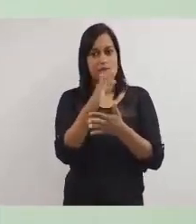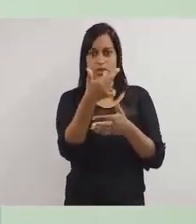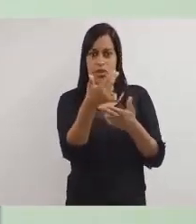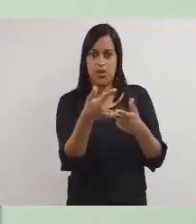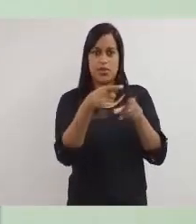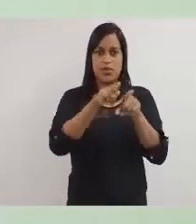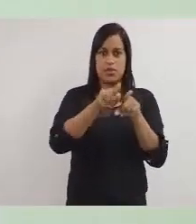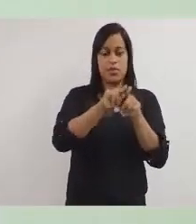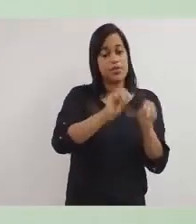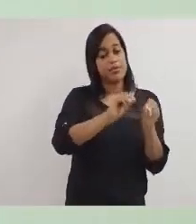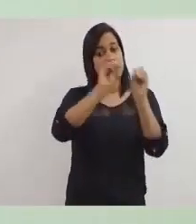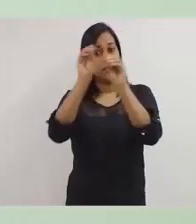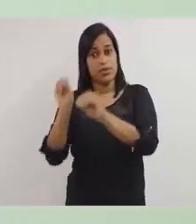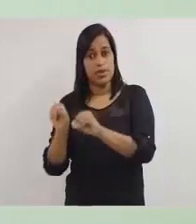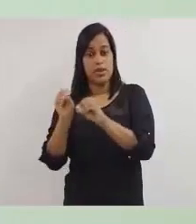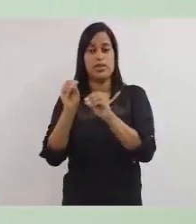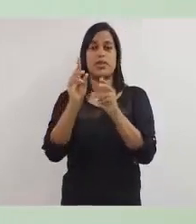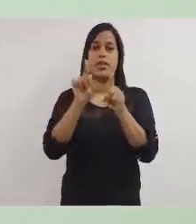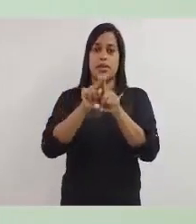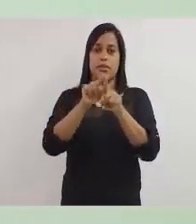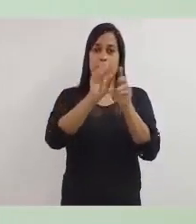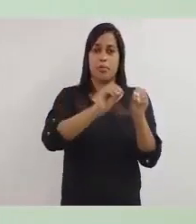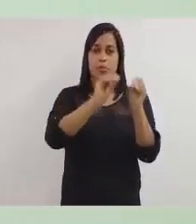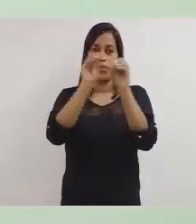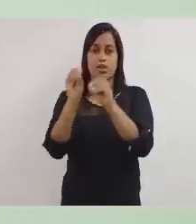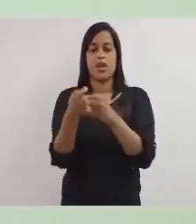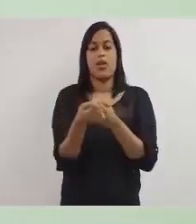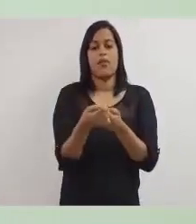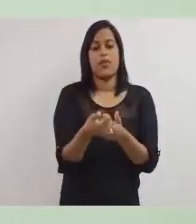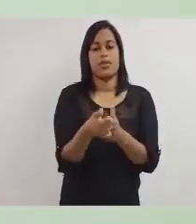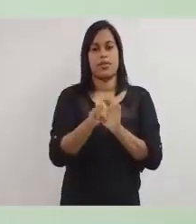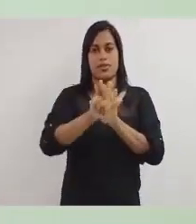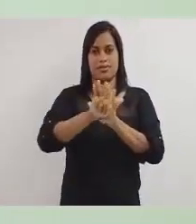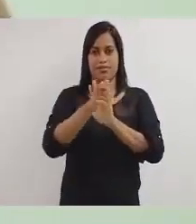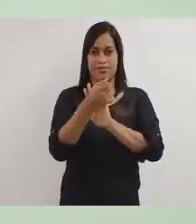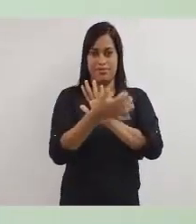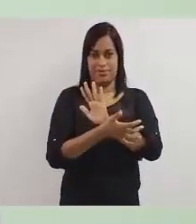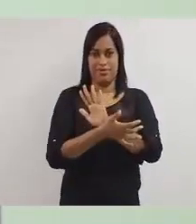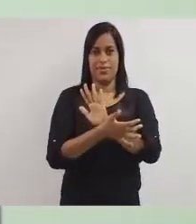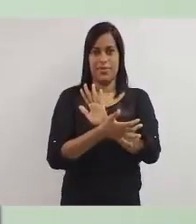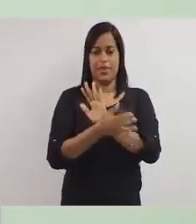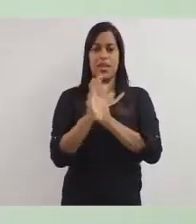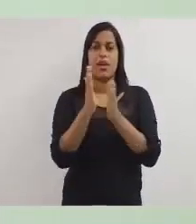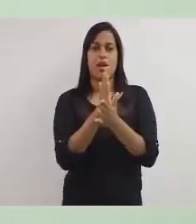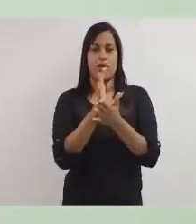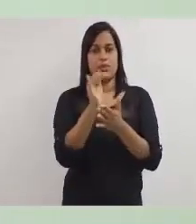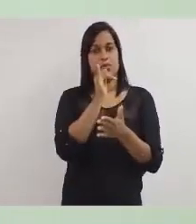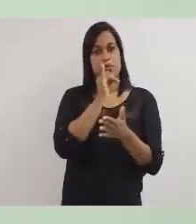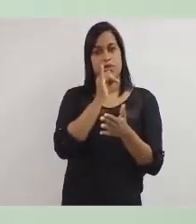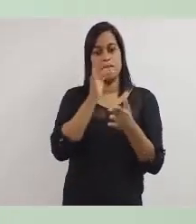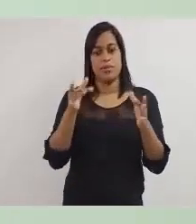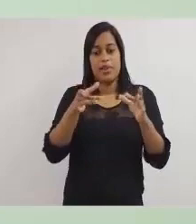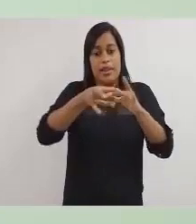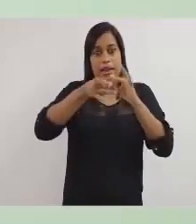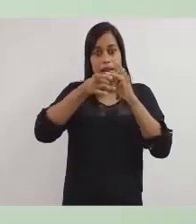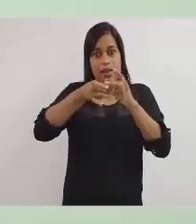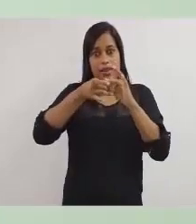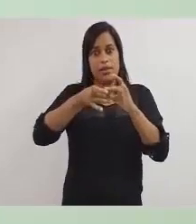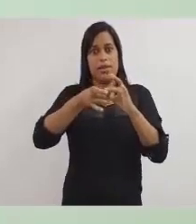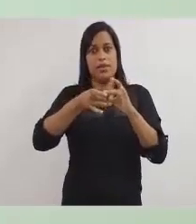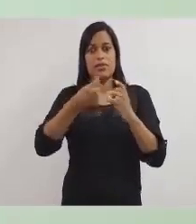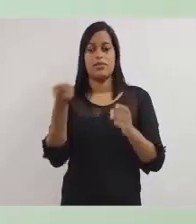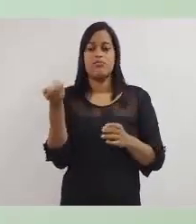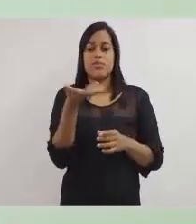alterados, alteram a curva de oferta. E que elementos são esses? Elementos ligados essencialmente